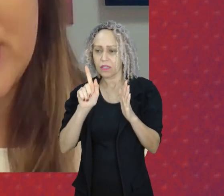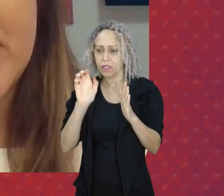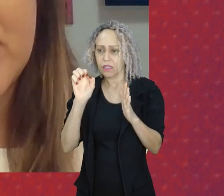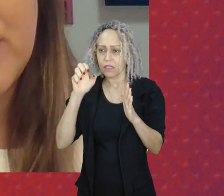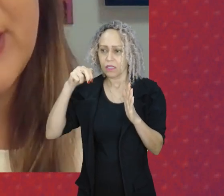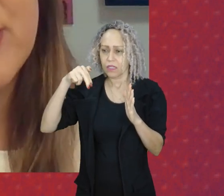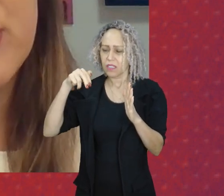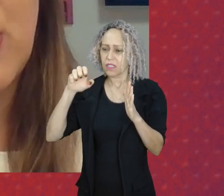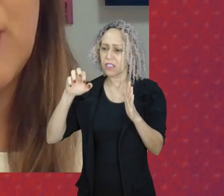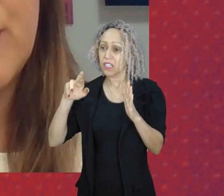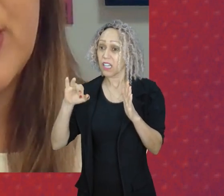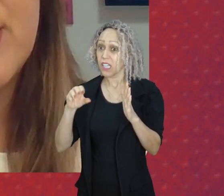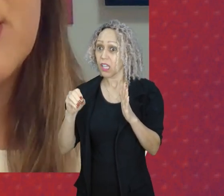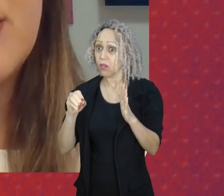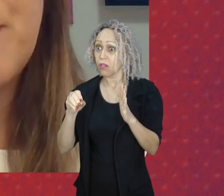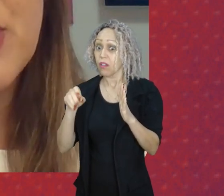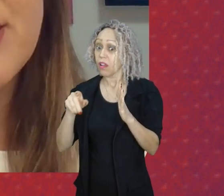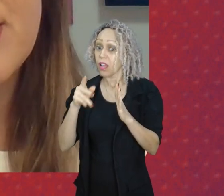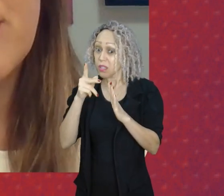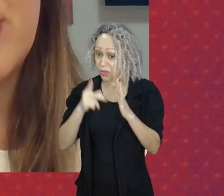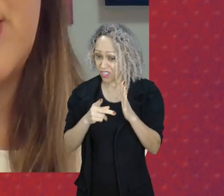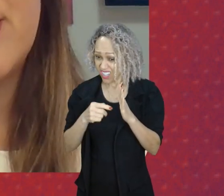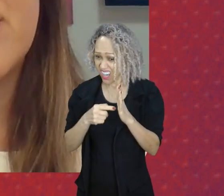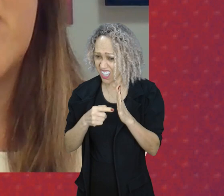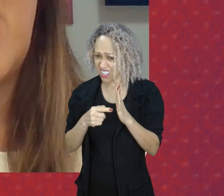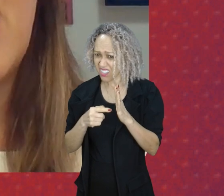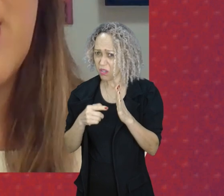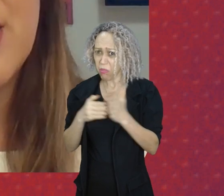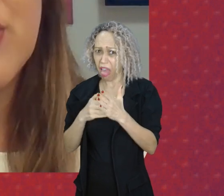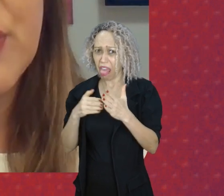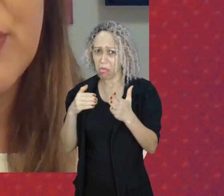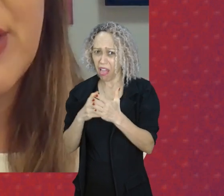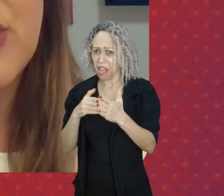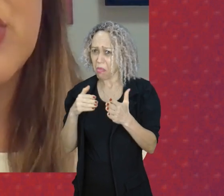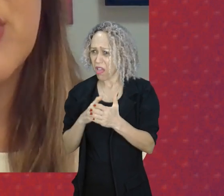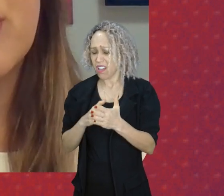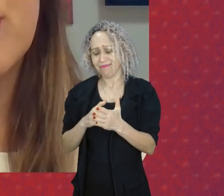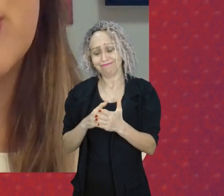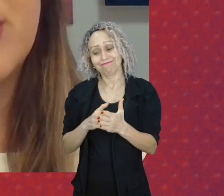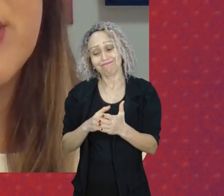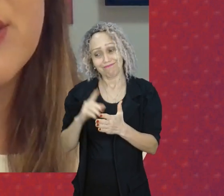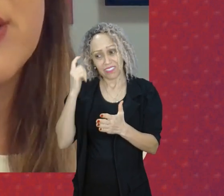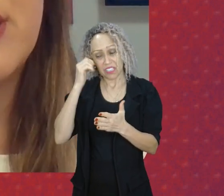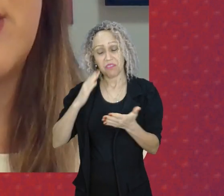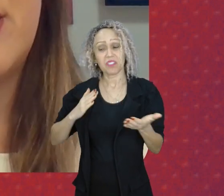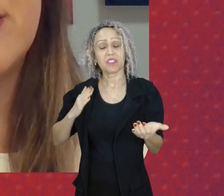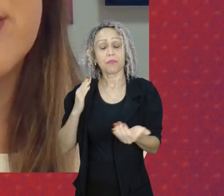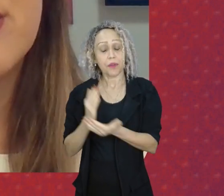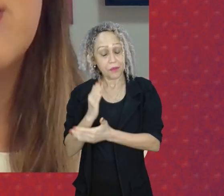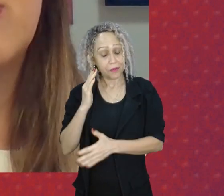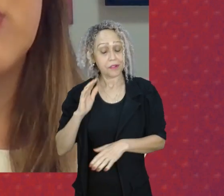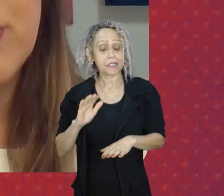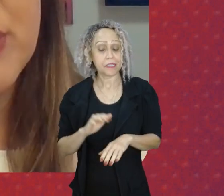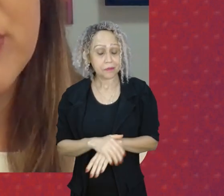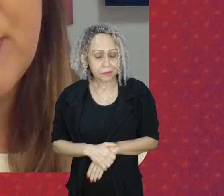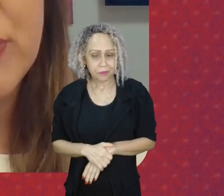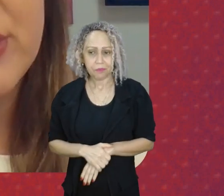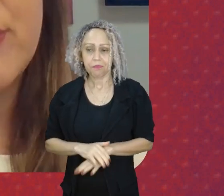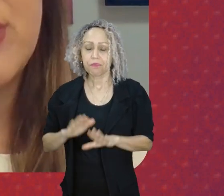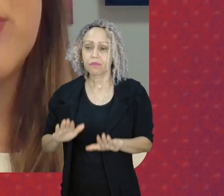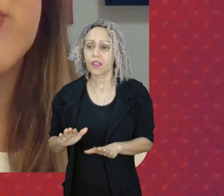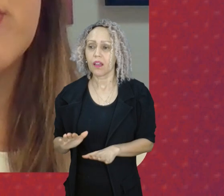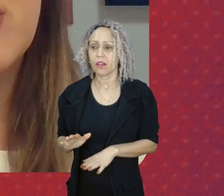e opressões que as mulheres sofrem depois que são eleitas. Há a dificuldade de elas conseguirem ser eleitas, os